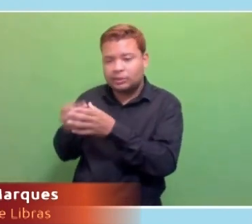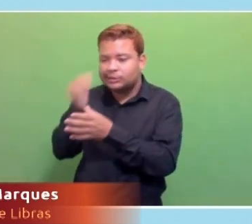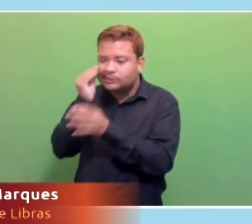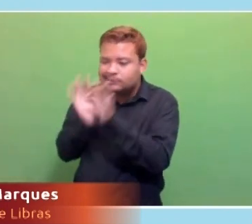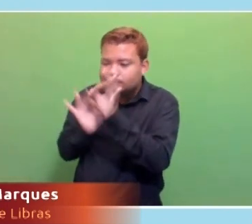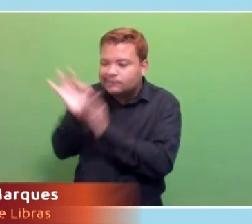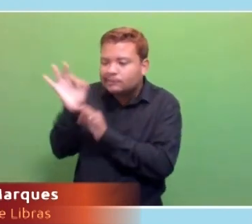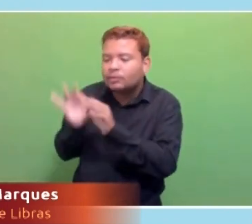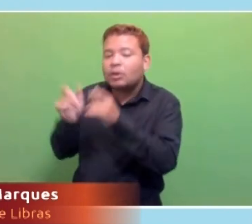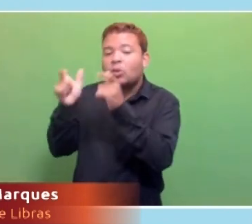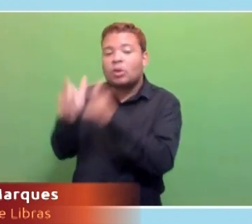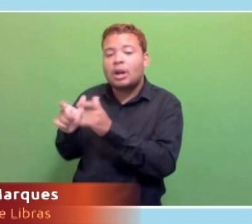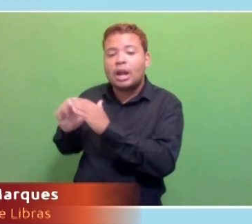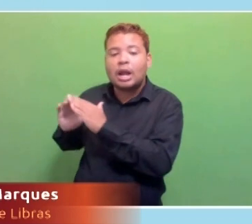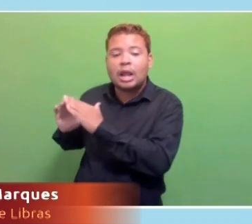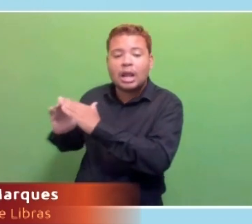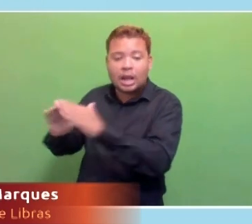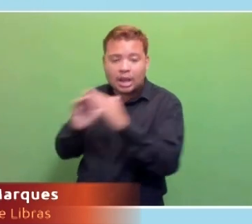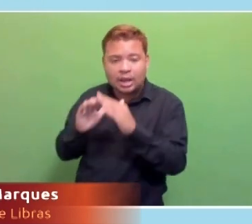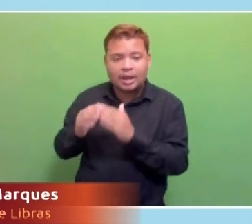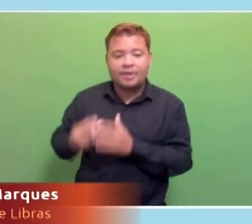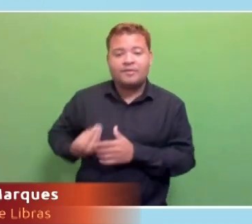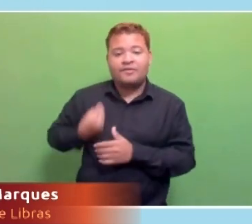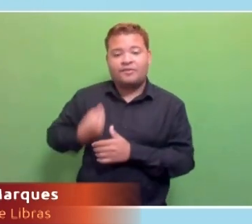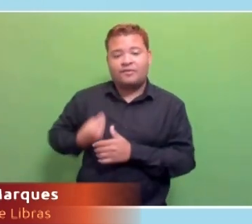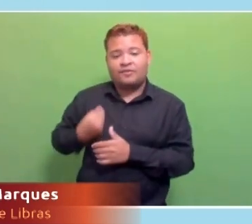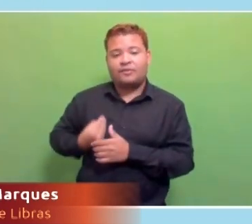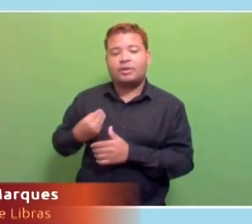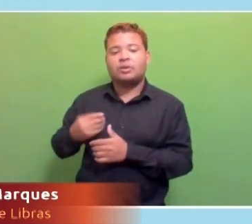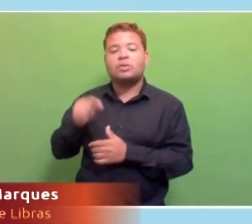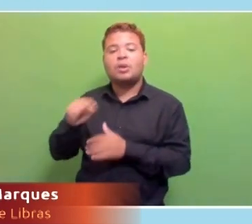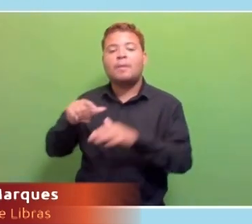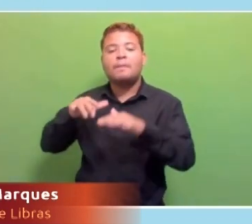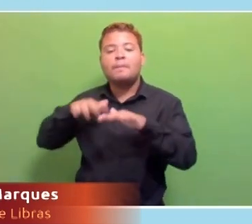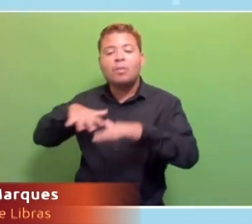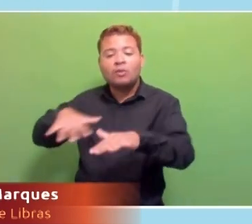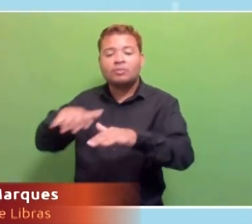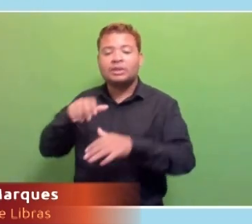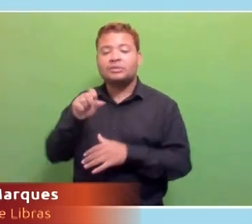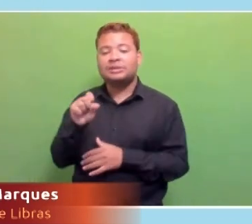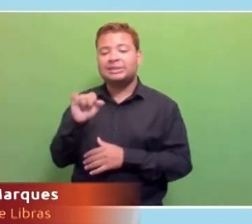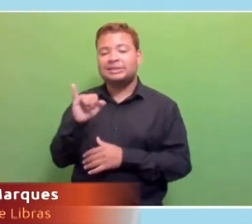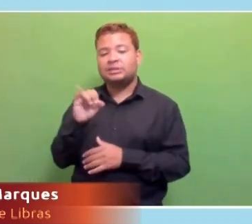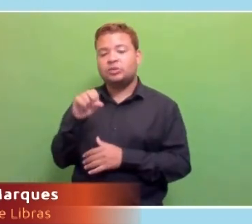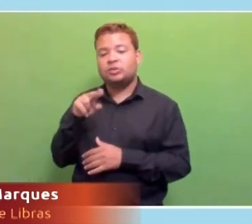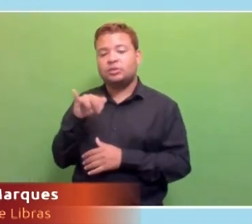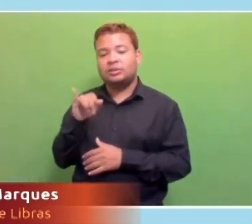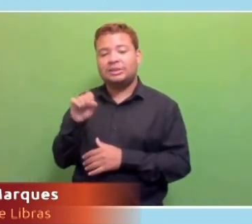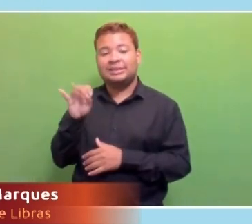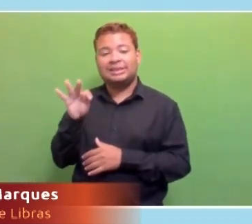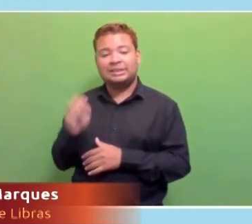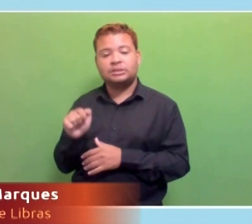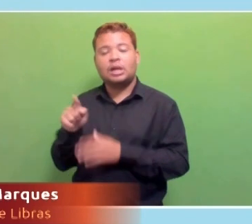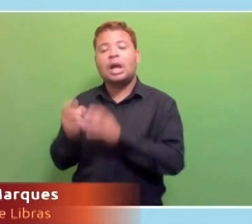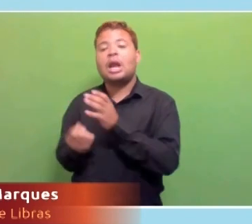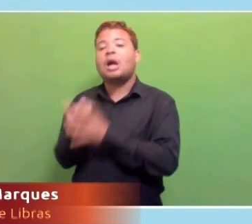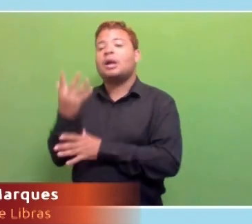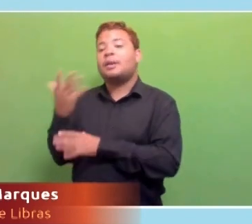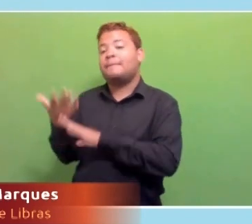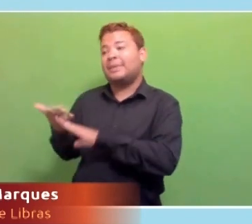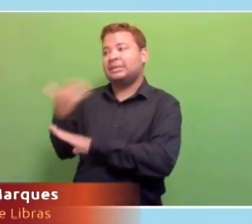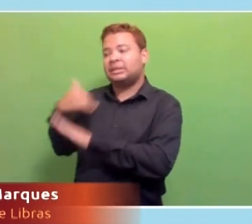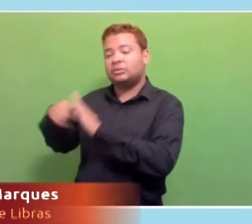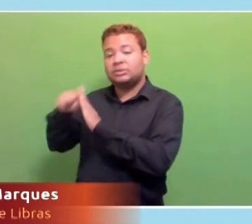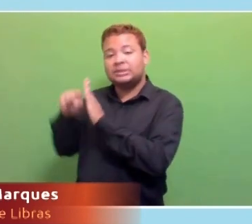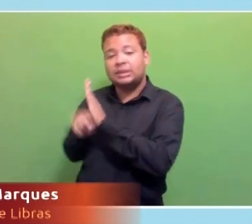habitado por sionista, lembrando que o movimento sionista é um movimento que foi criado no final do século XIX,